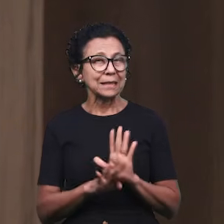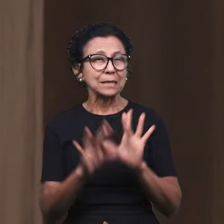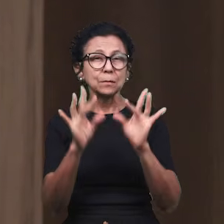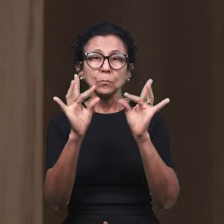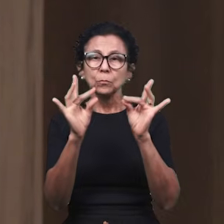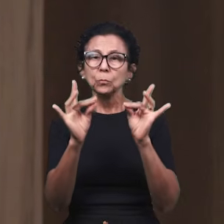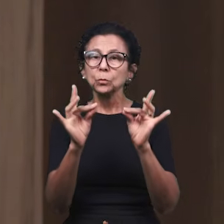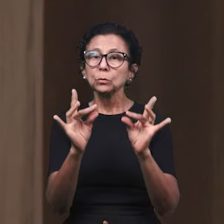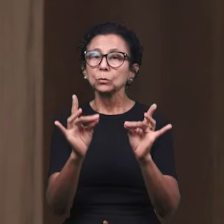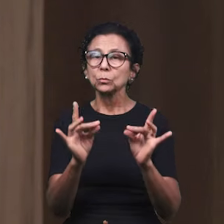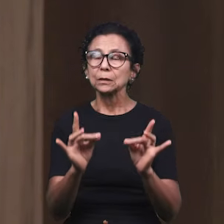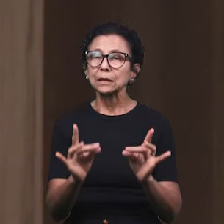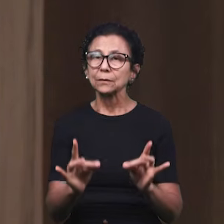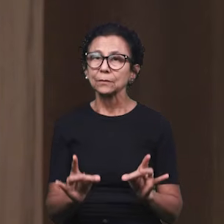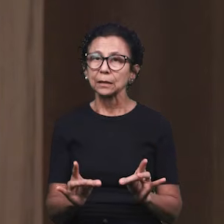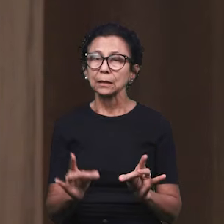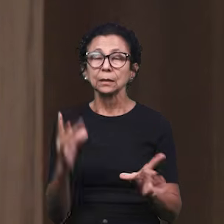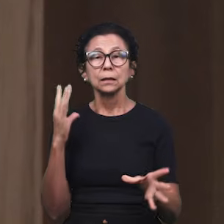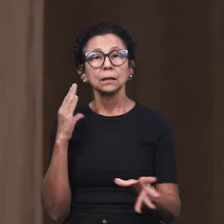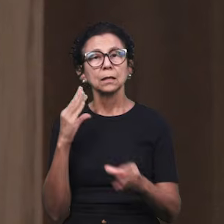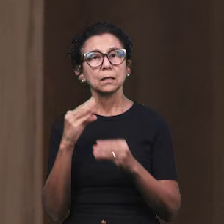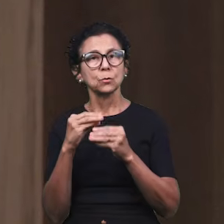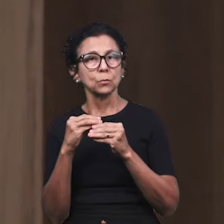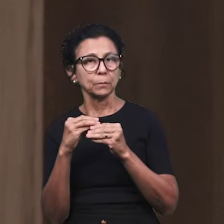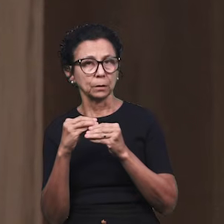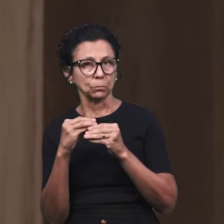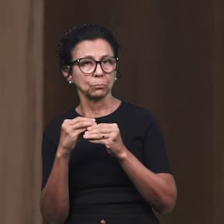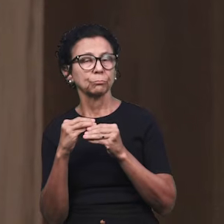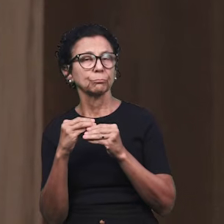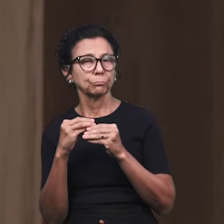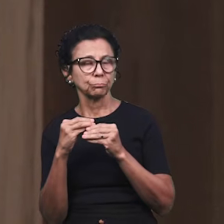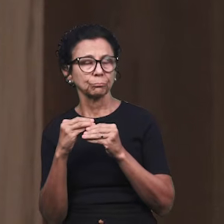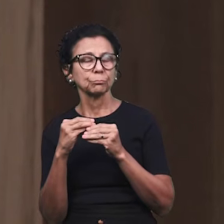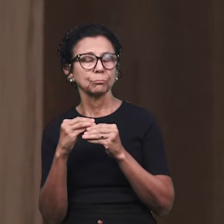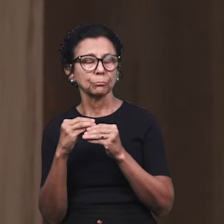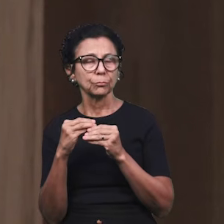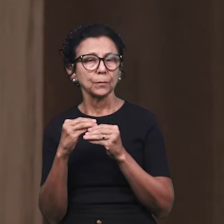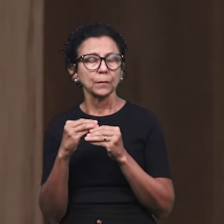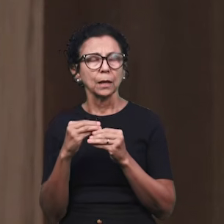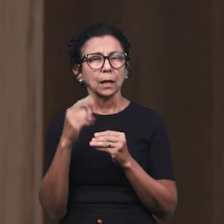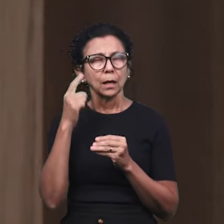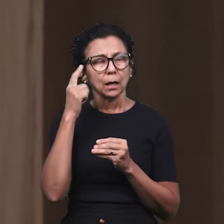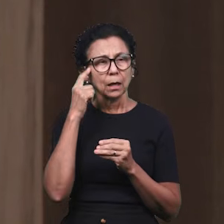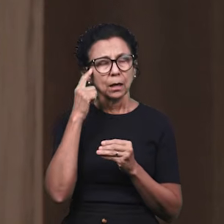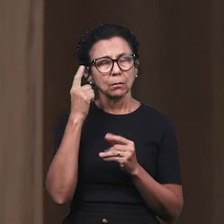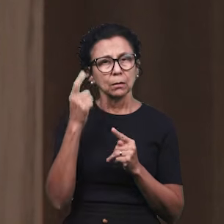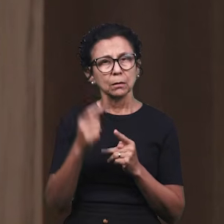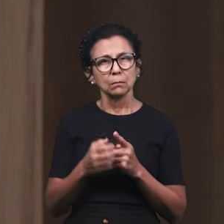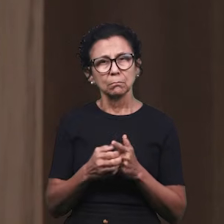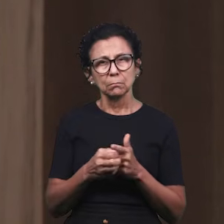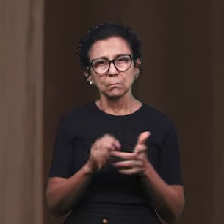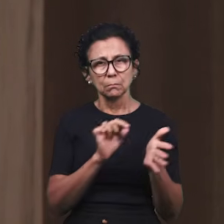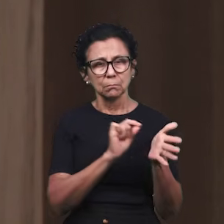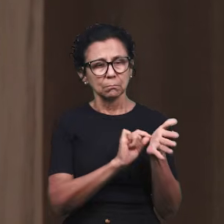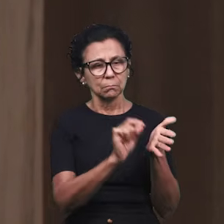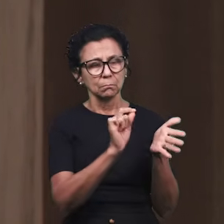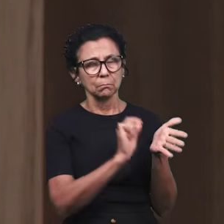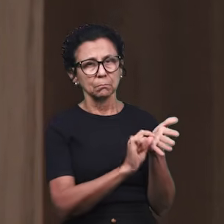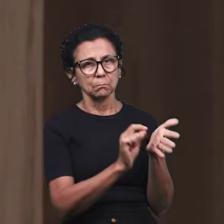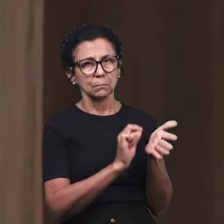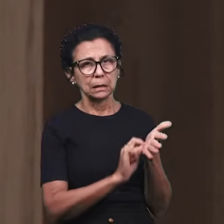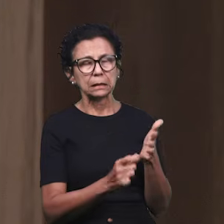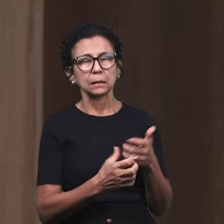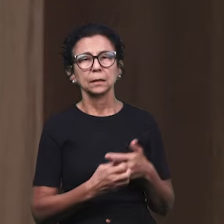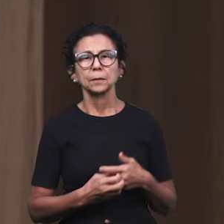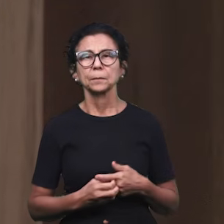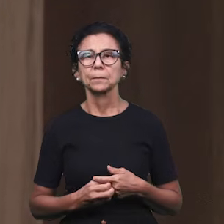texto contém com poucas palavras, né? Eu assinalei aqui alguns pequenos